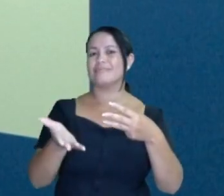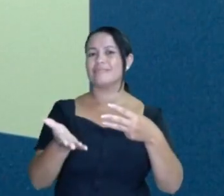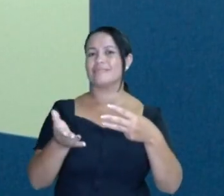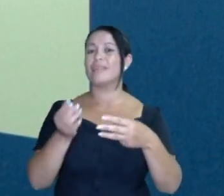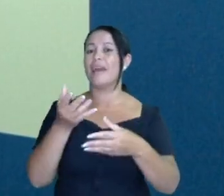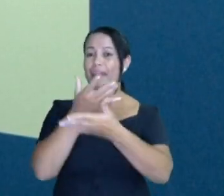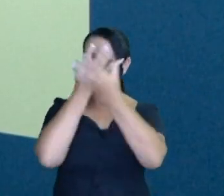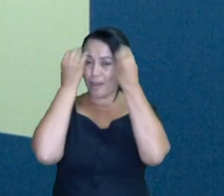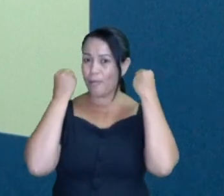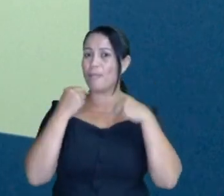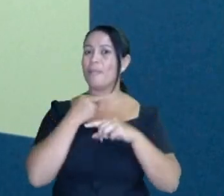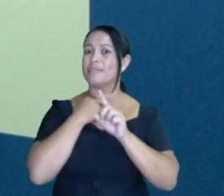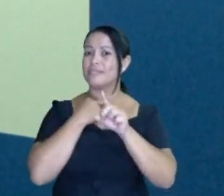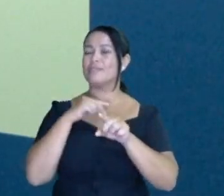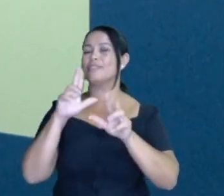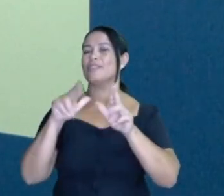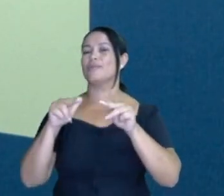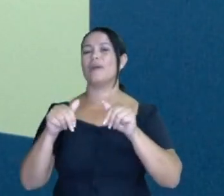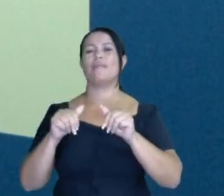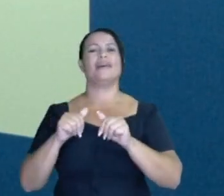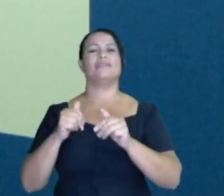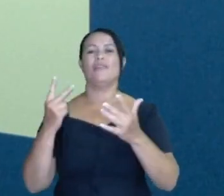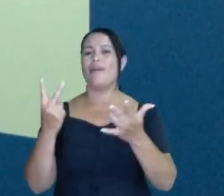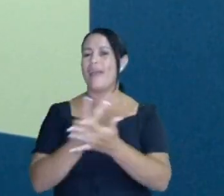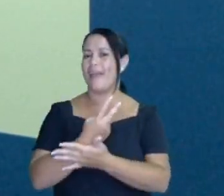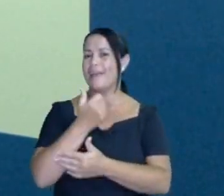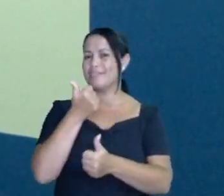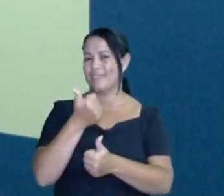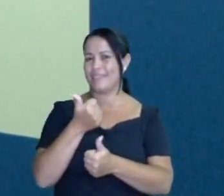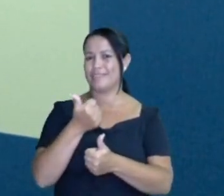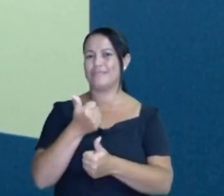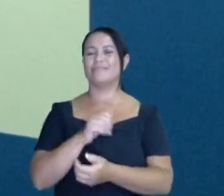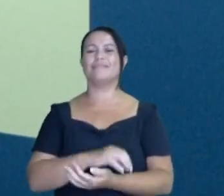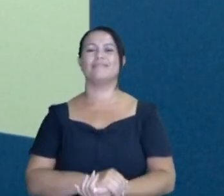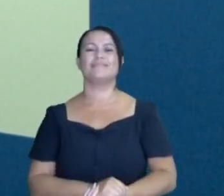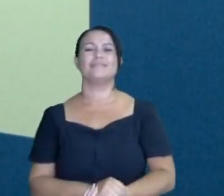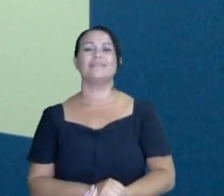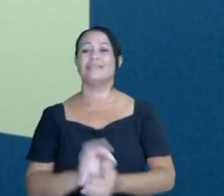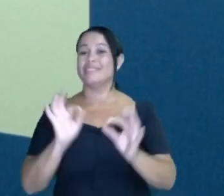se esqueçam que vocês jamais vão errar a acentuação.